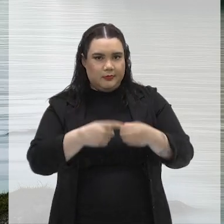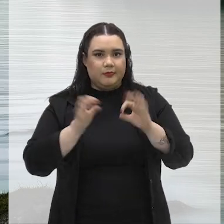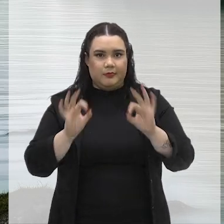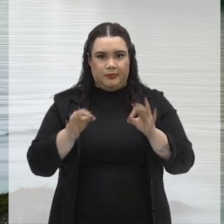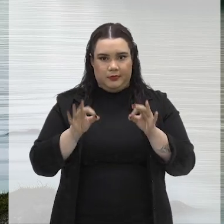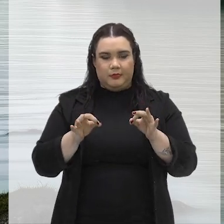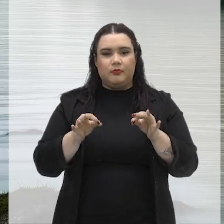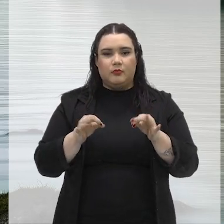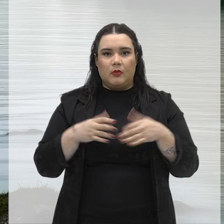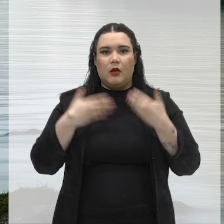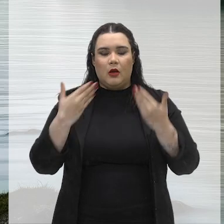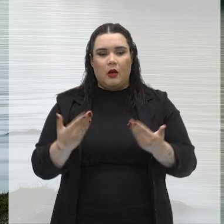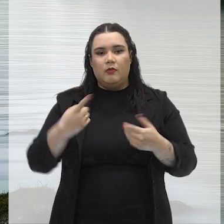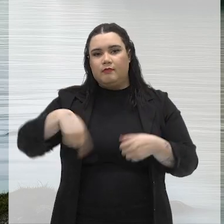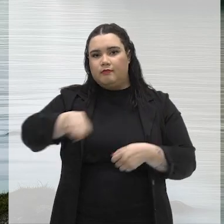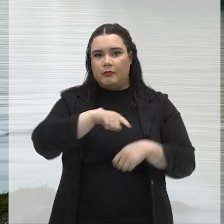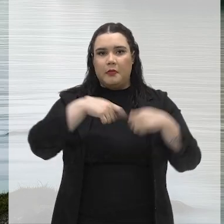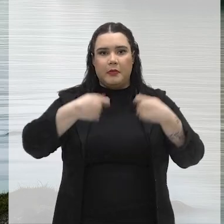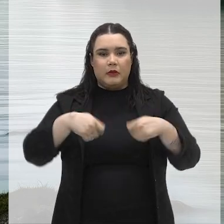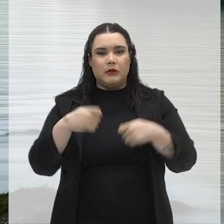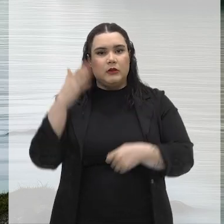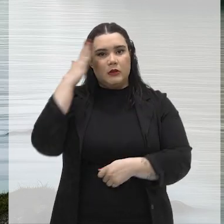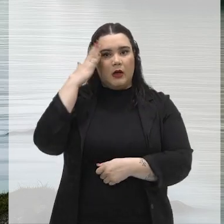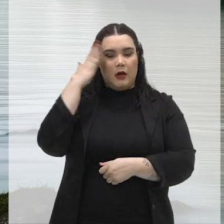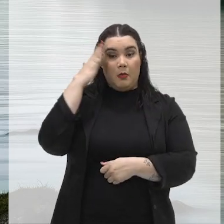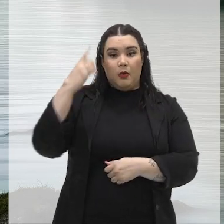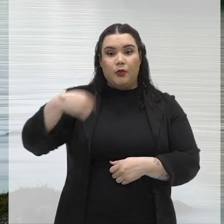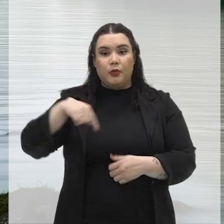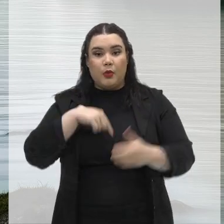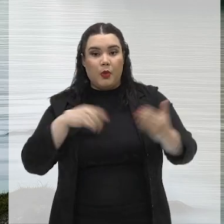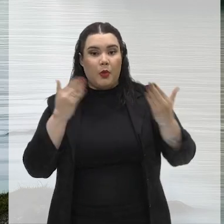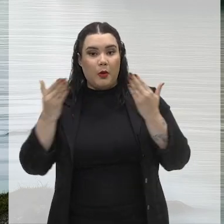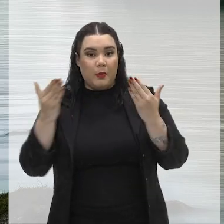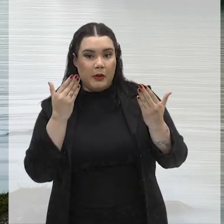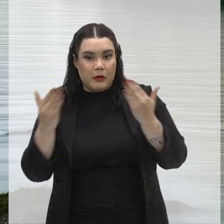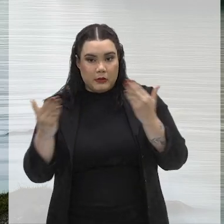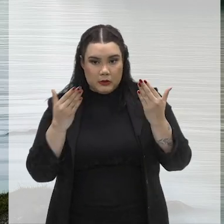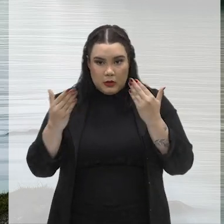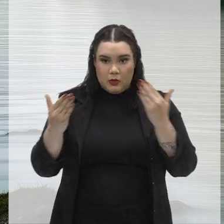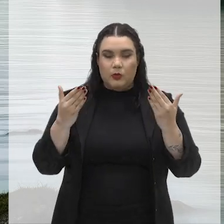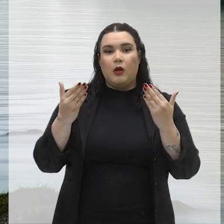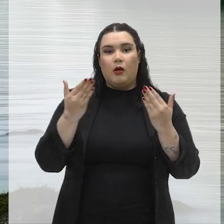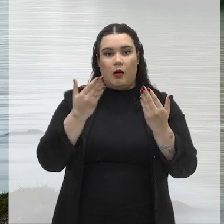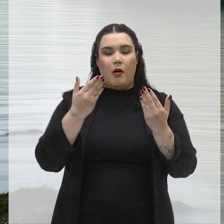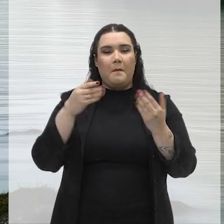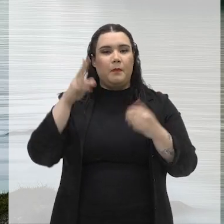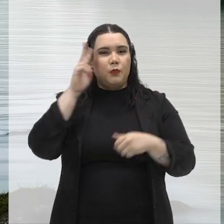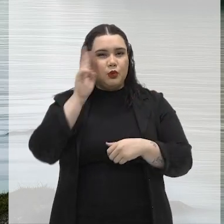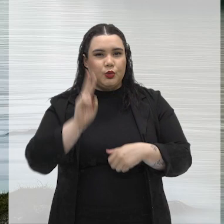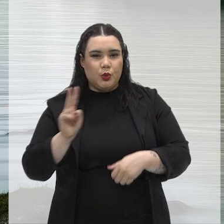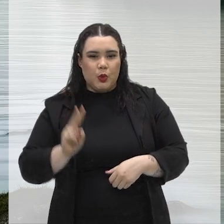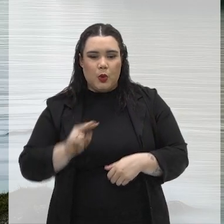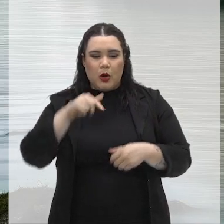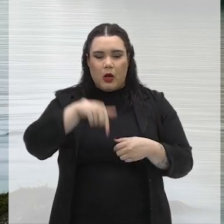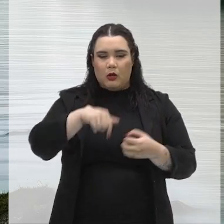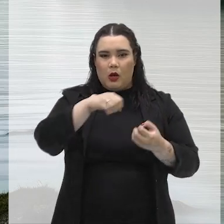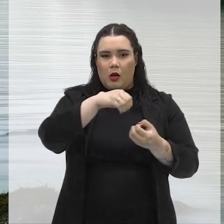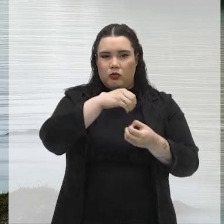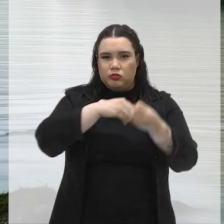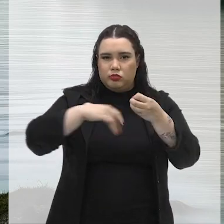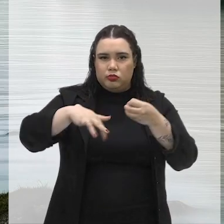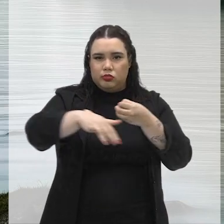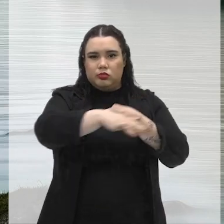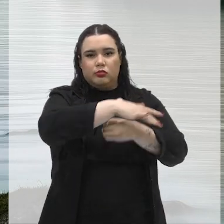quero que vocês tenham em mente, tá, pessoal? Quando nós comparamos aí a história da evolução do universo com o nosso grandioso